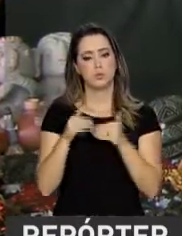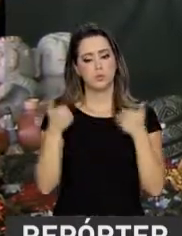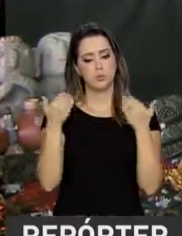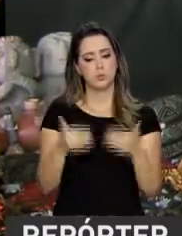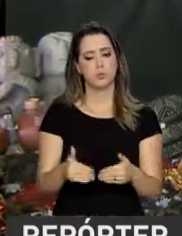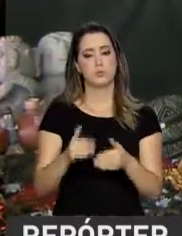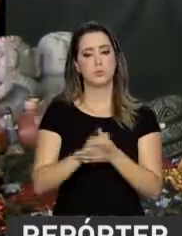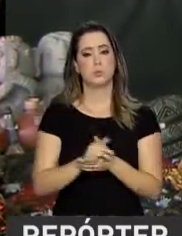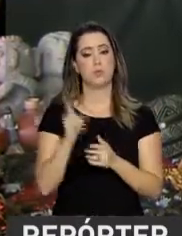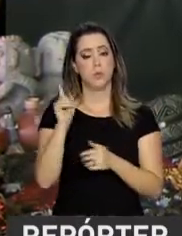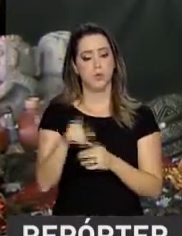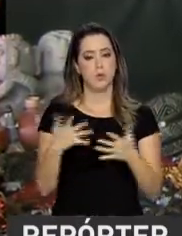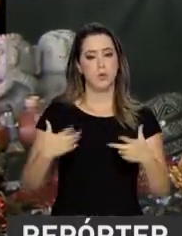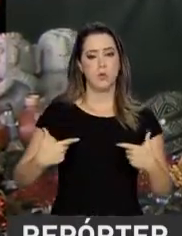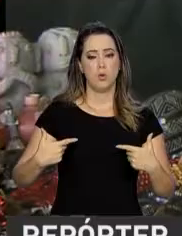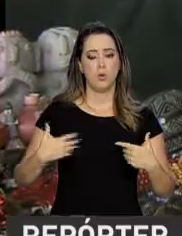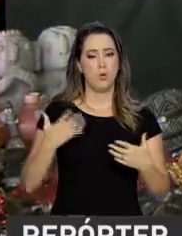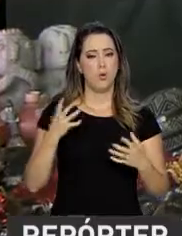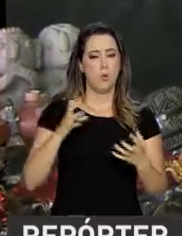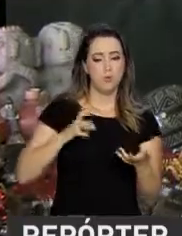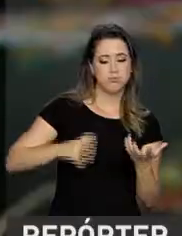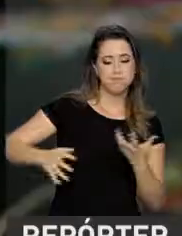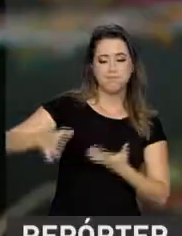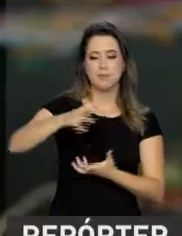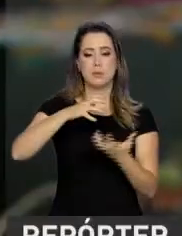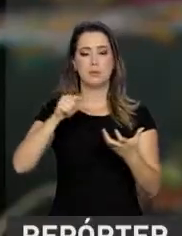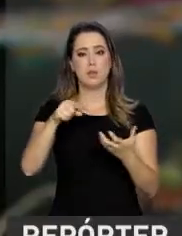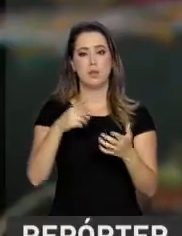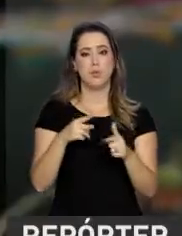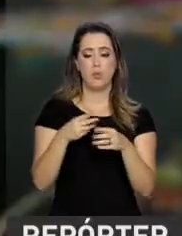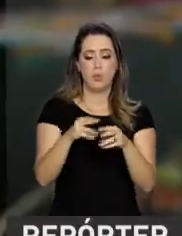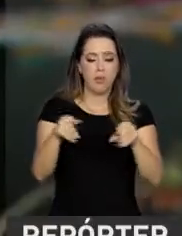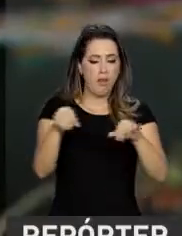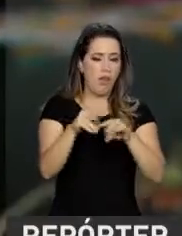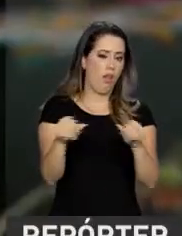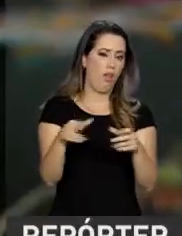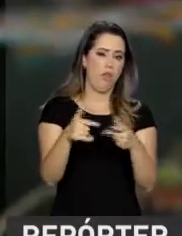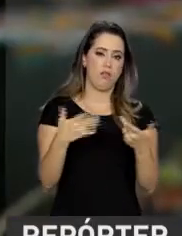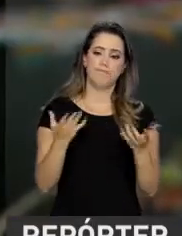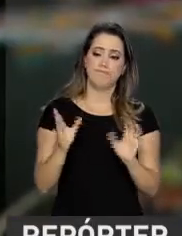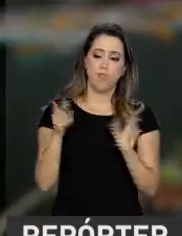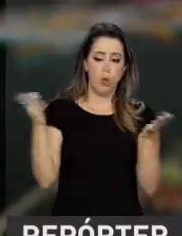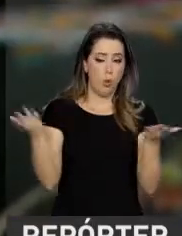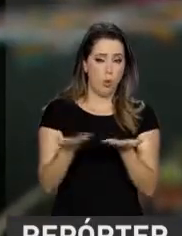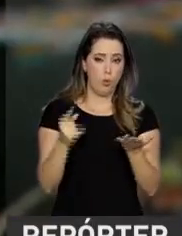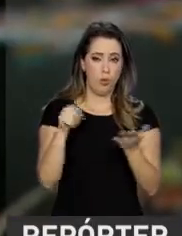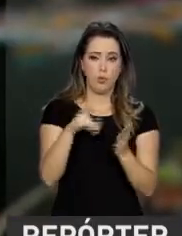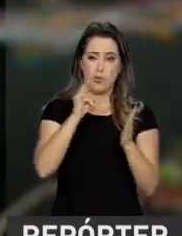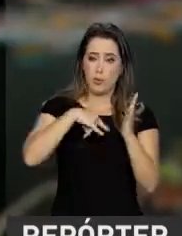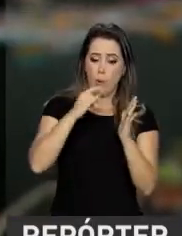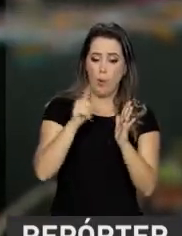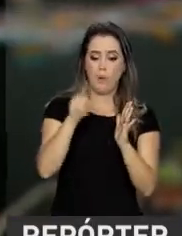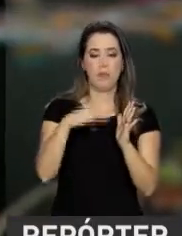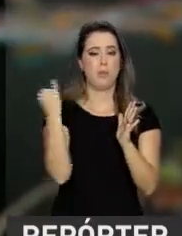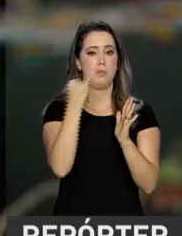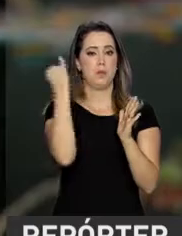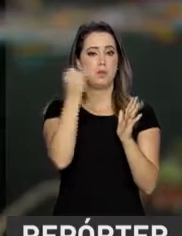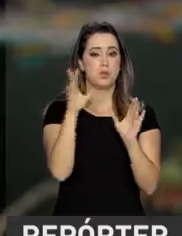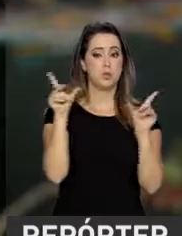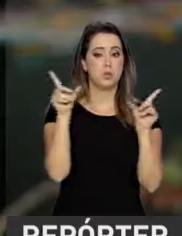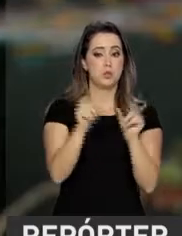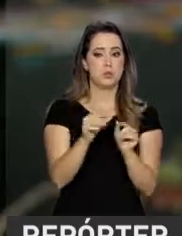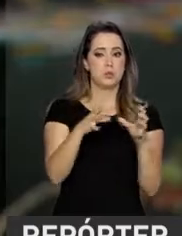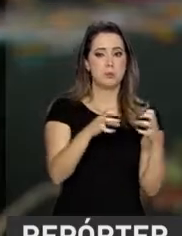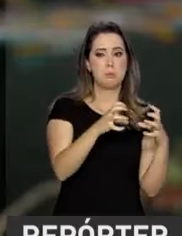hoje como a disputa pela posse de terra segundo a ire a demarcação da terra indígena foi fundamental para diminuir